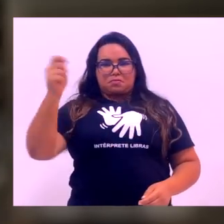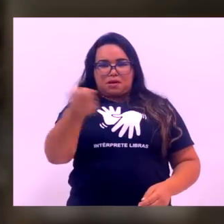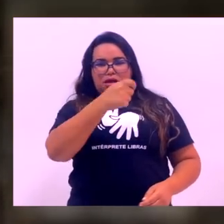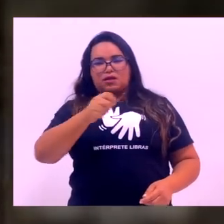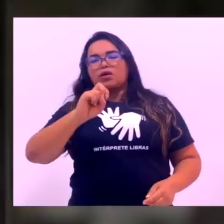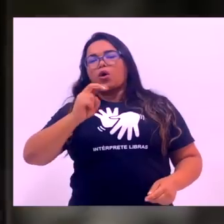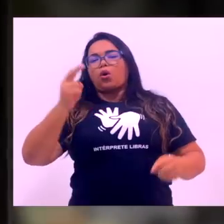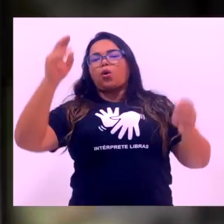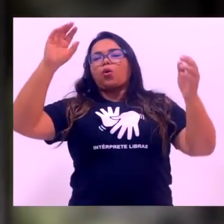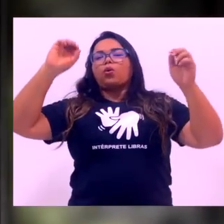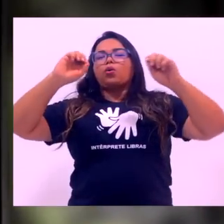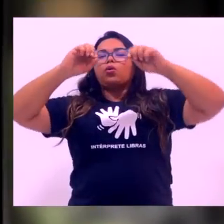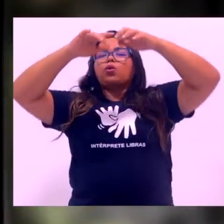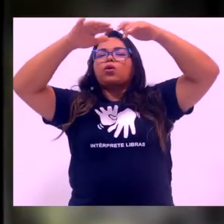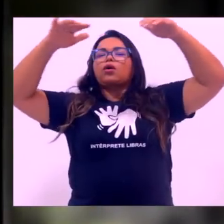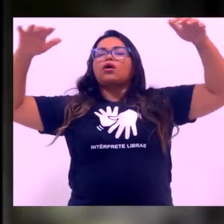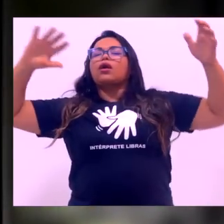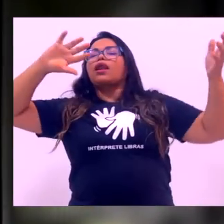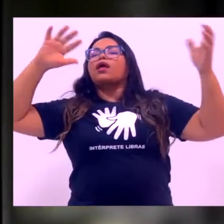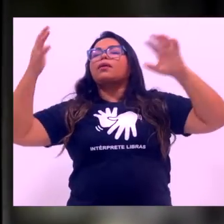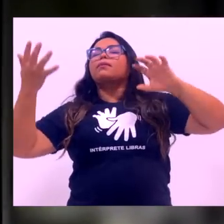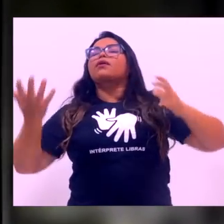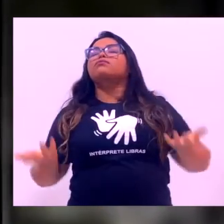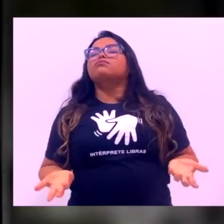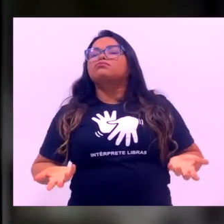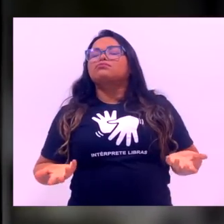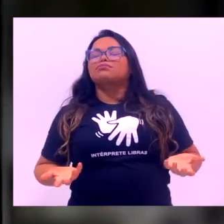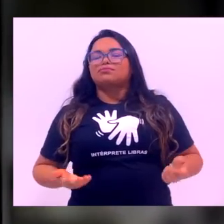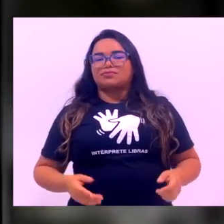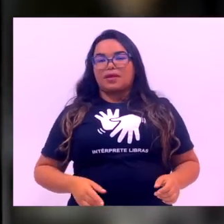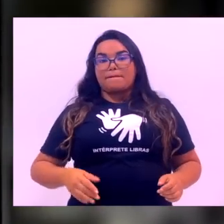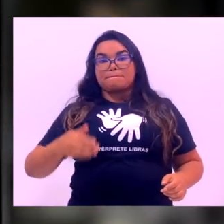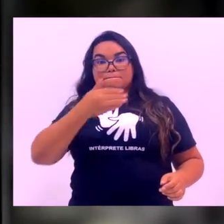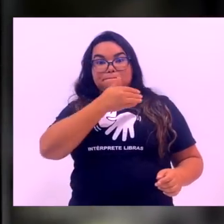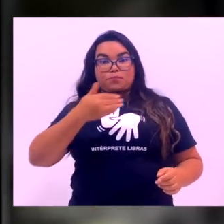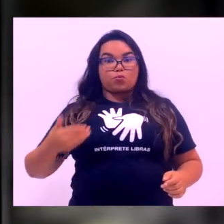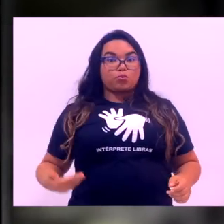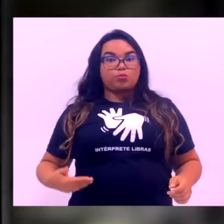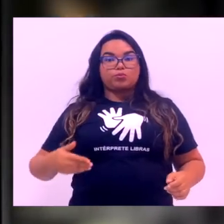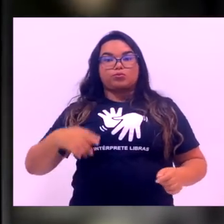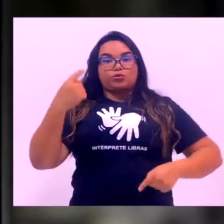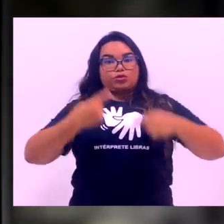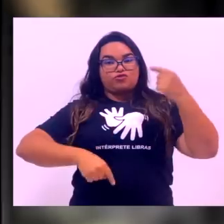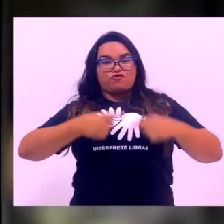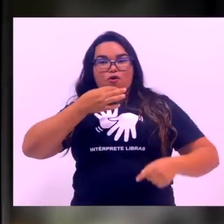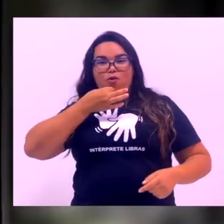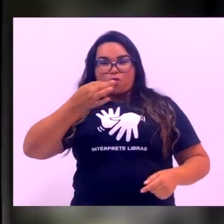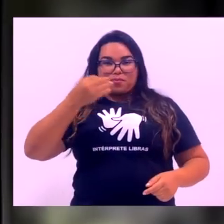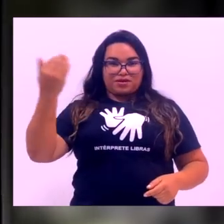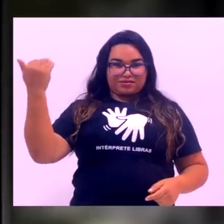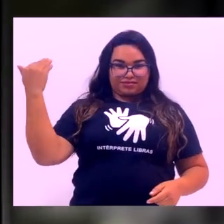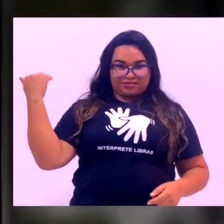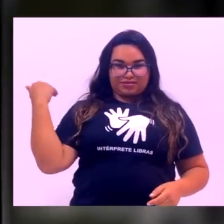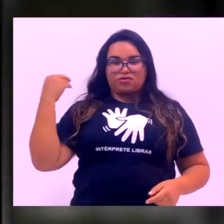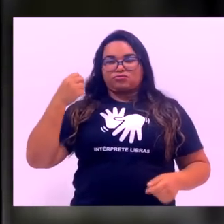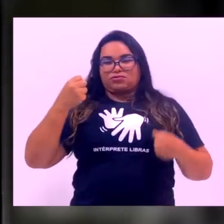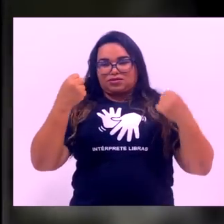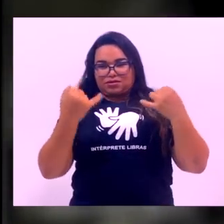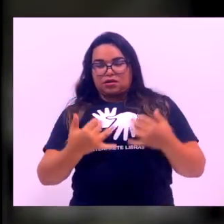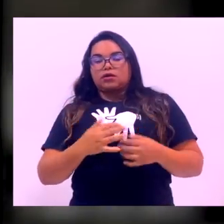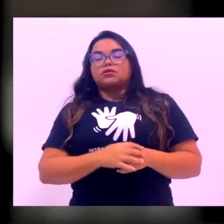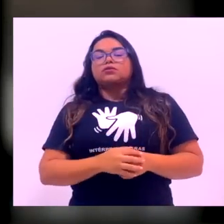É uma coisa muito interessante o que os políticos do passado disseram. A história geralmente fica do lado das artilharias